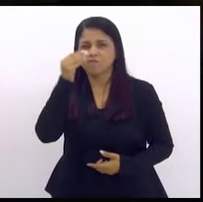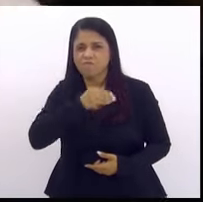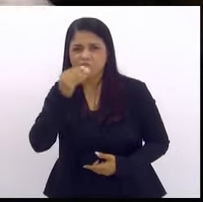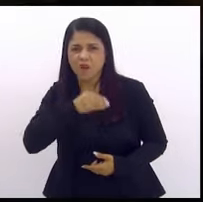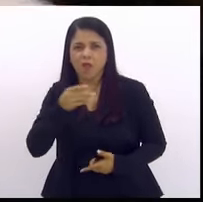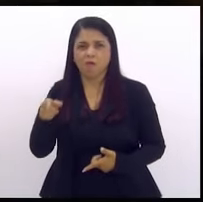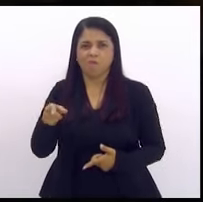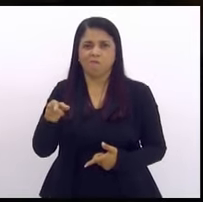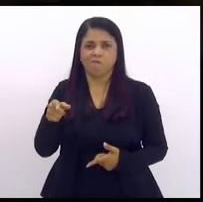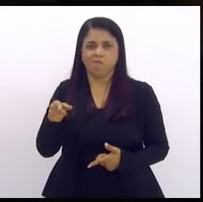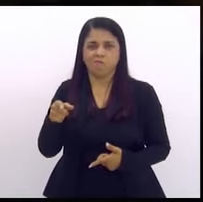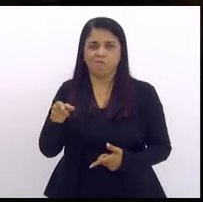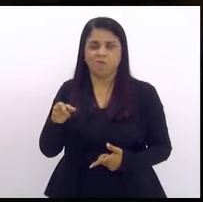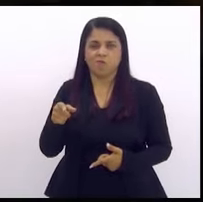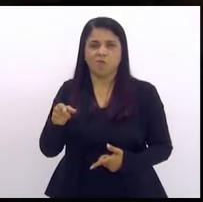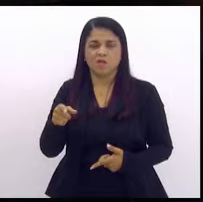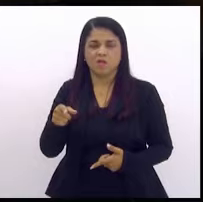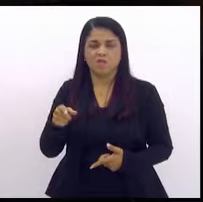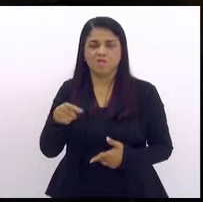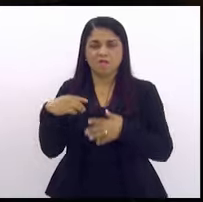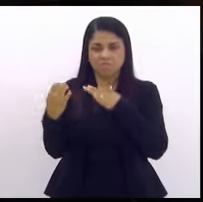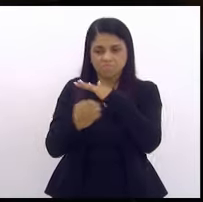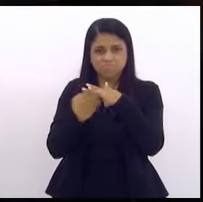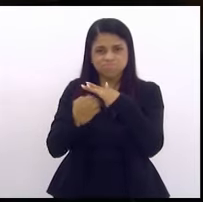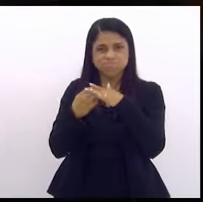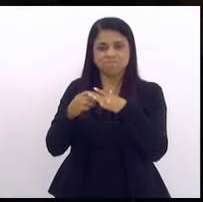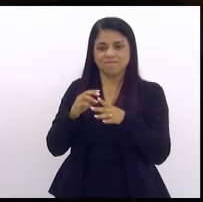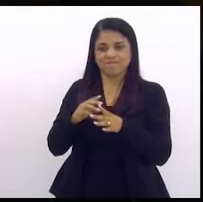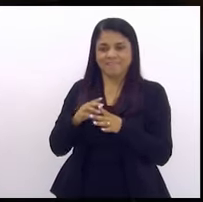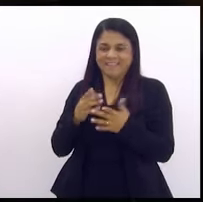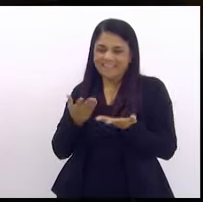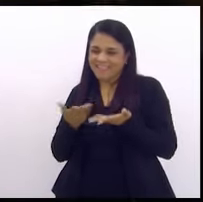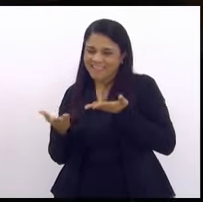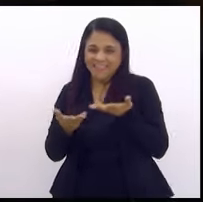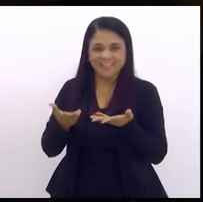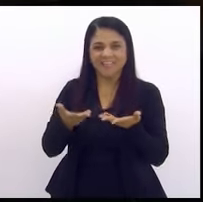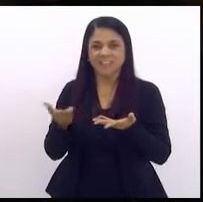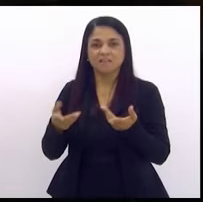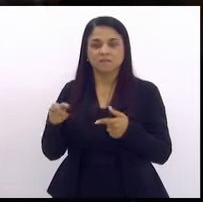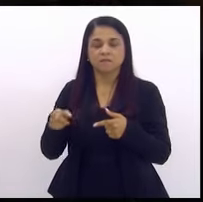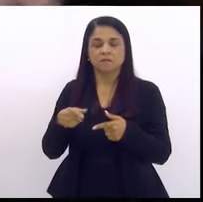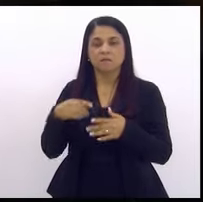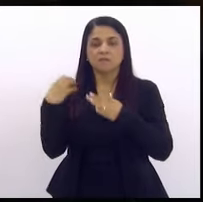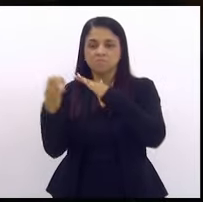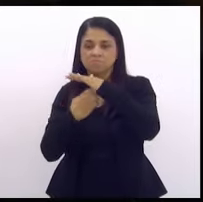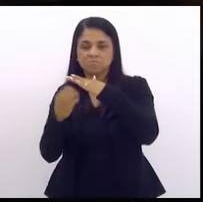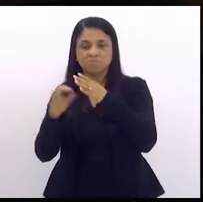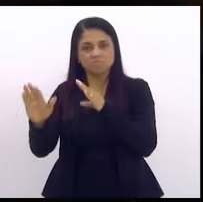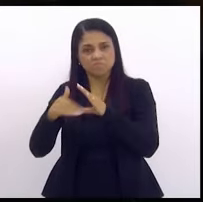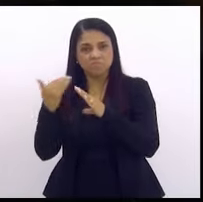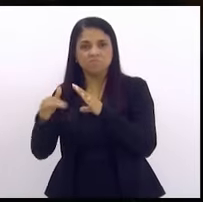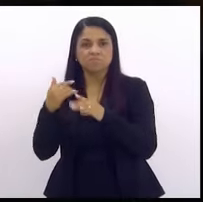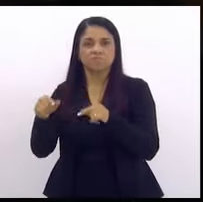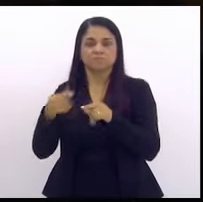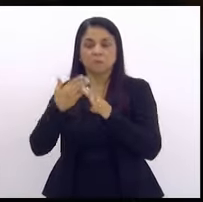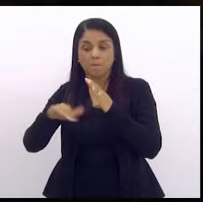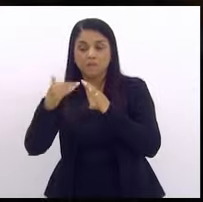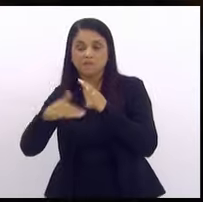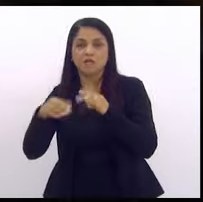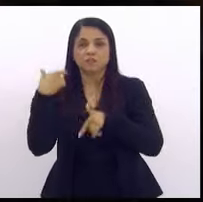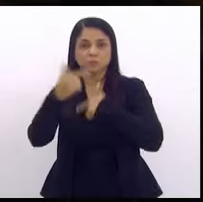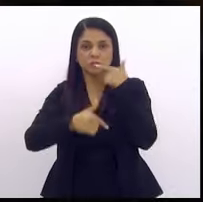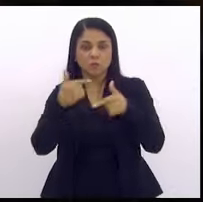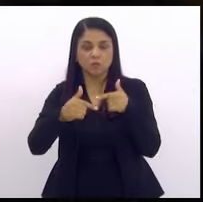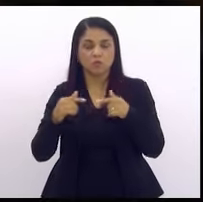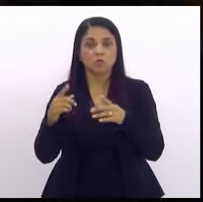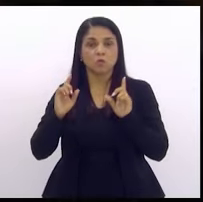e recua perante os empresários de ônibus, ou seja, desses empresários que ficam mandando mensagenzinha para os trabalhadores dizendo que o nosso